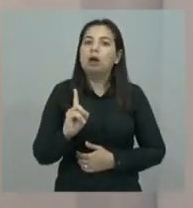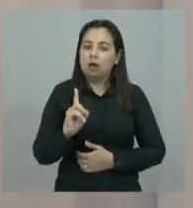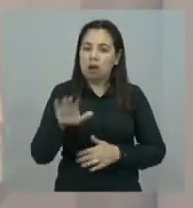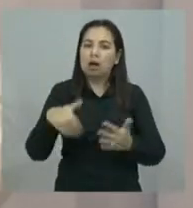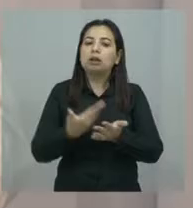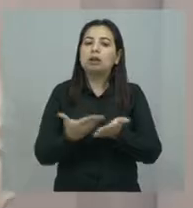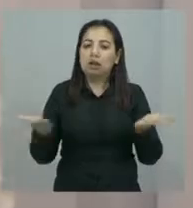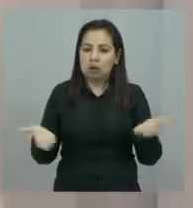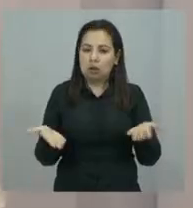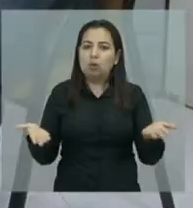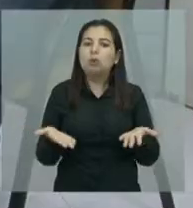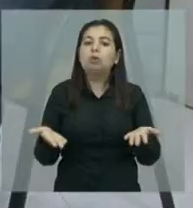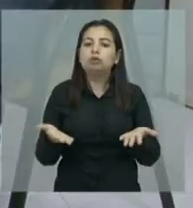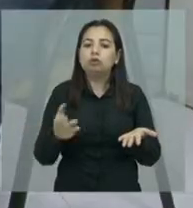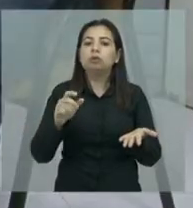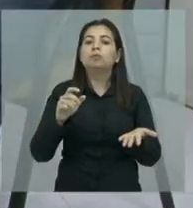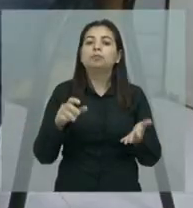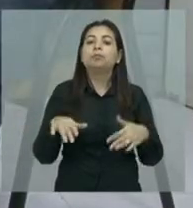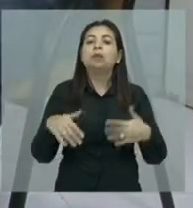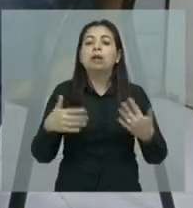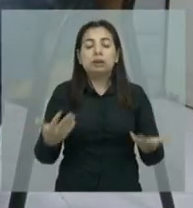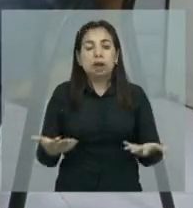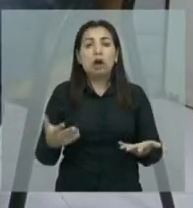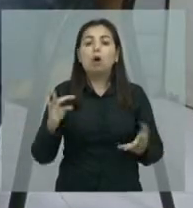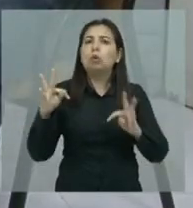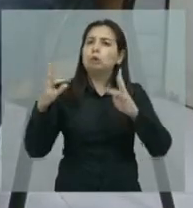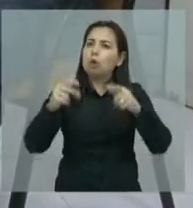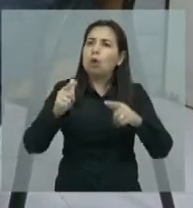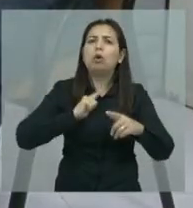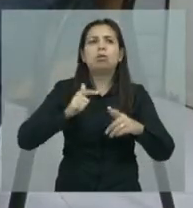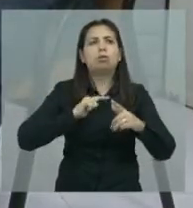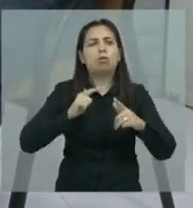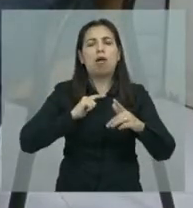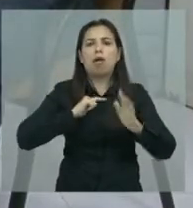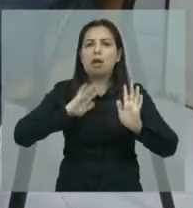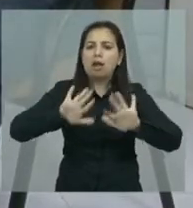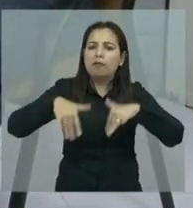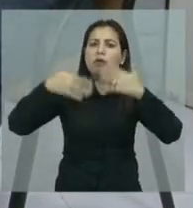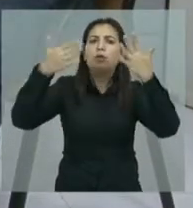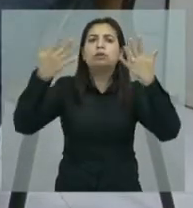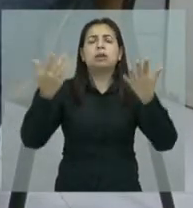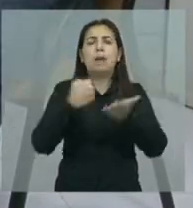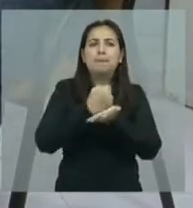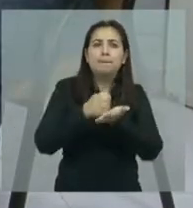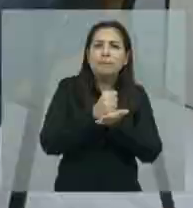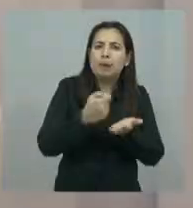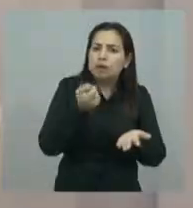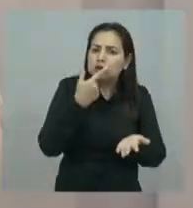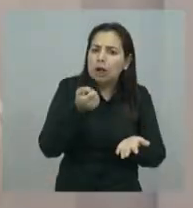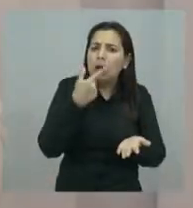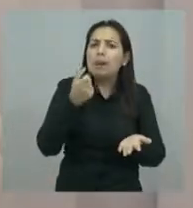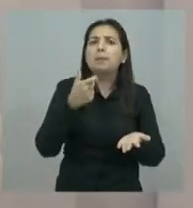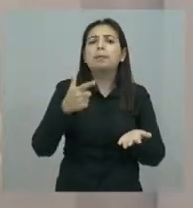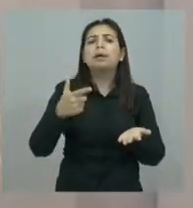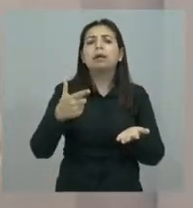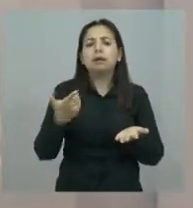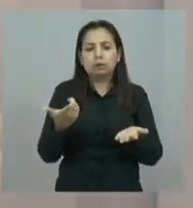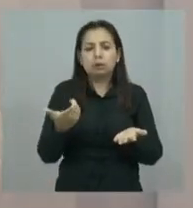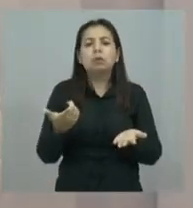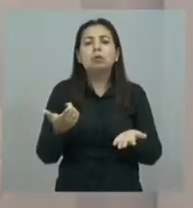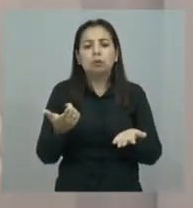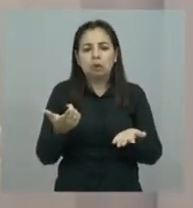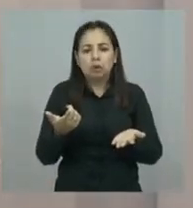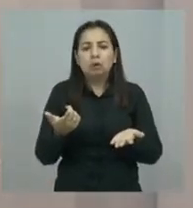hoje. Da evolução que teve, né? Pois é, com toda a evolução medicamentosa, com todo o